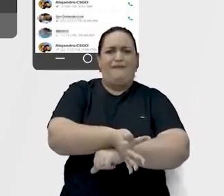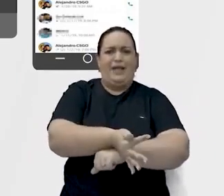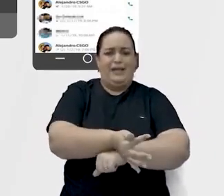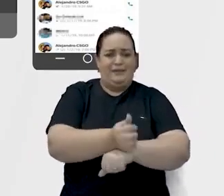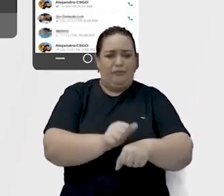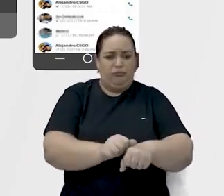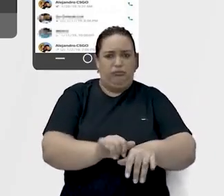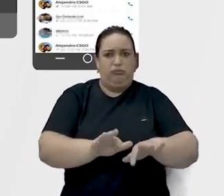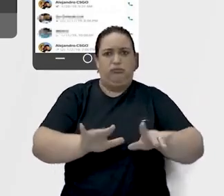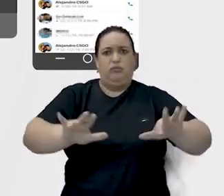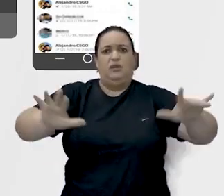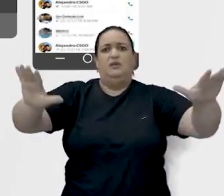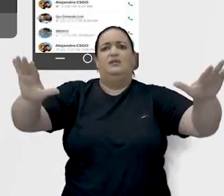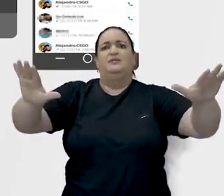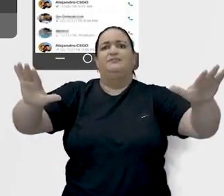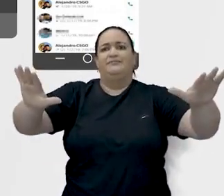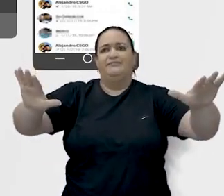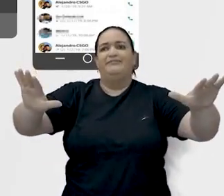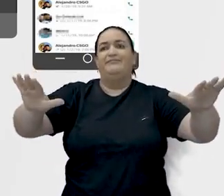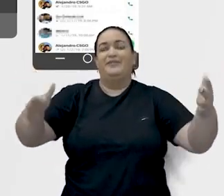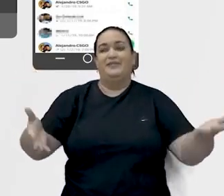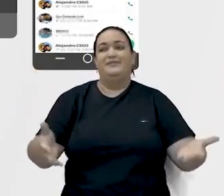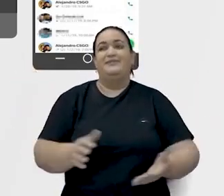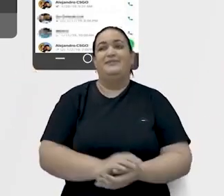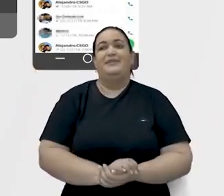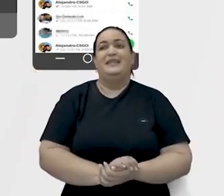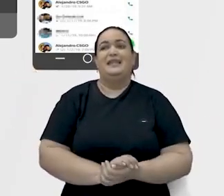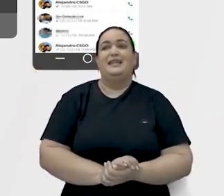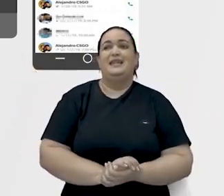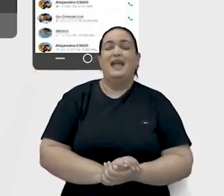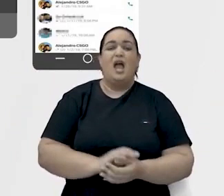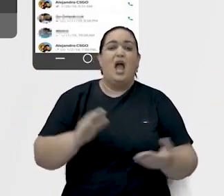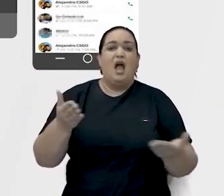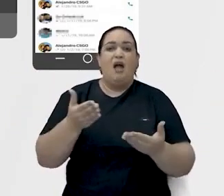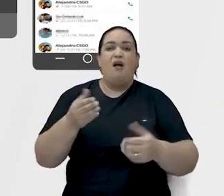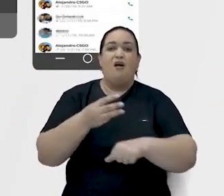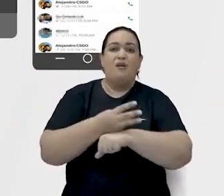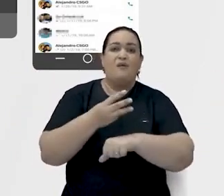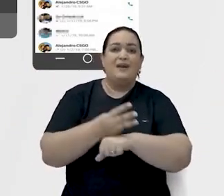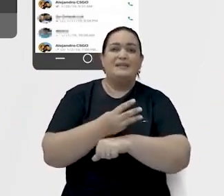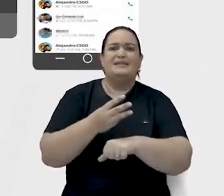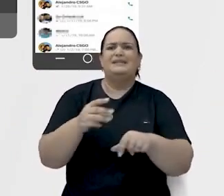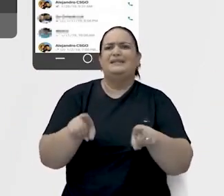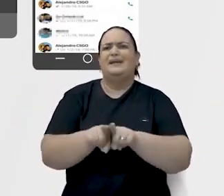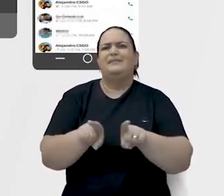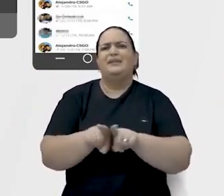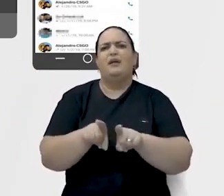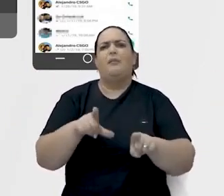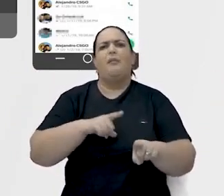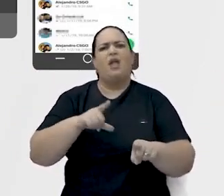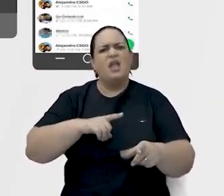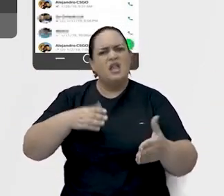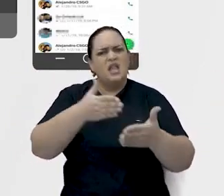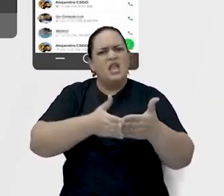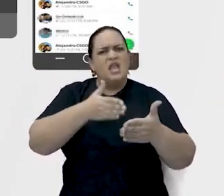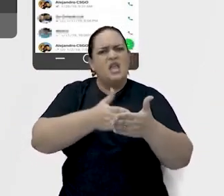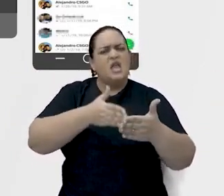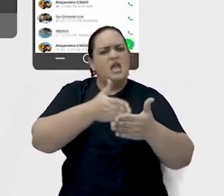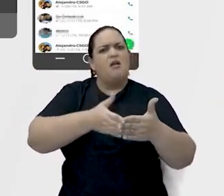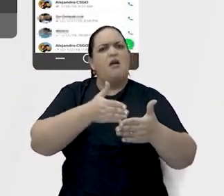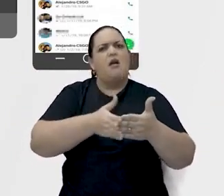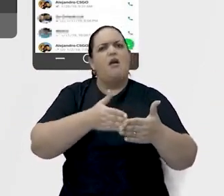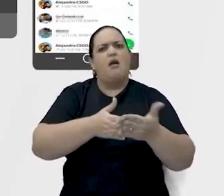disseminar. Pois o Facebook, o Twitter e atualmente o WhatsApp já criaram barreiras de